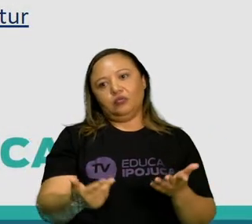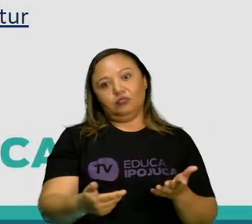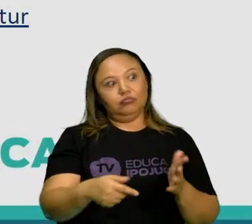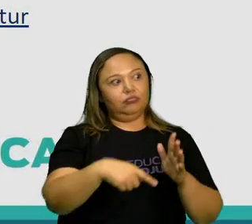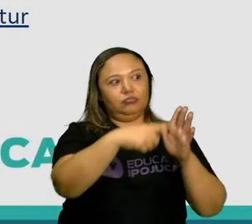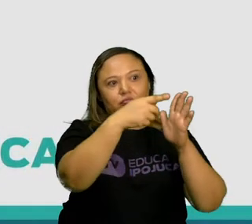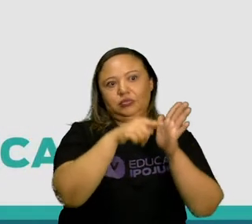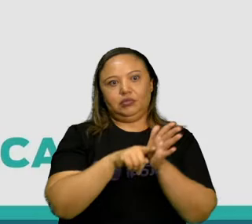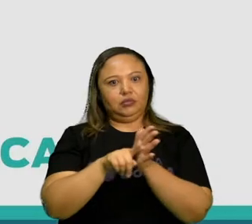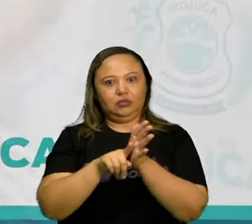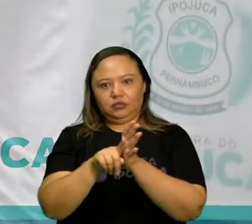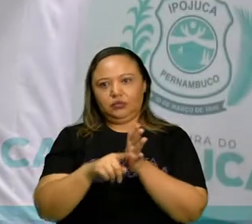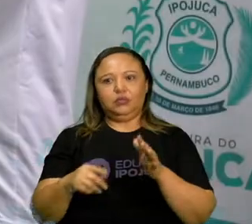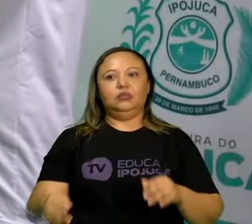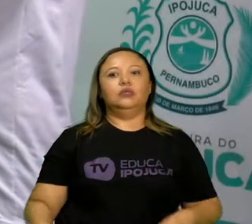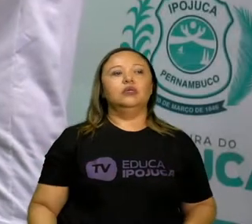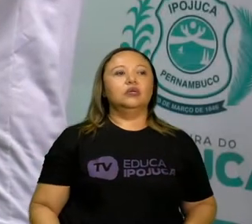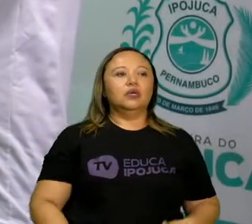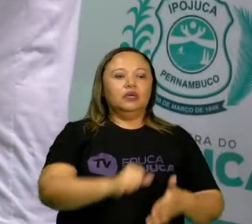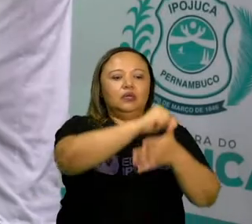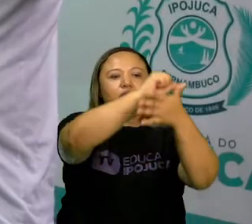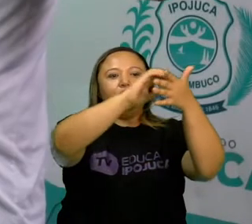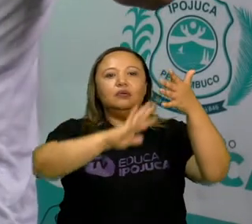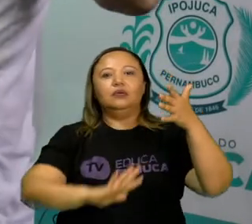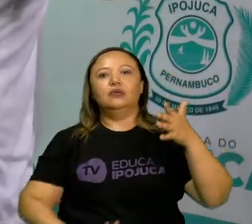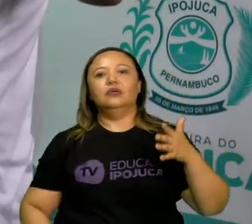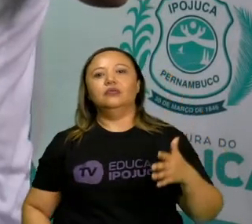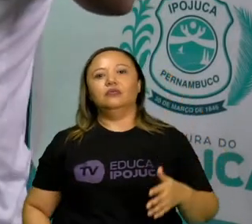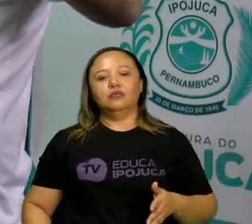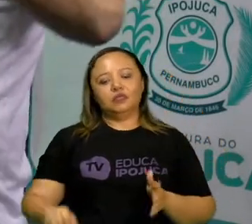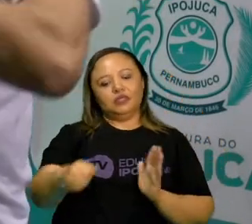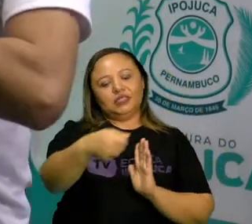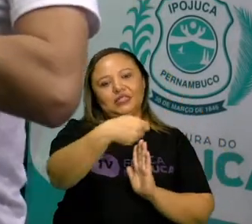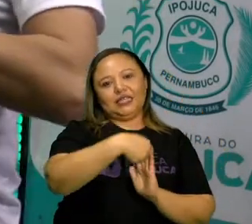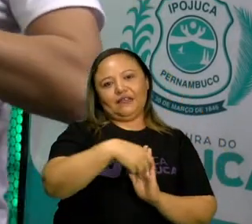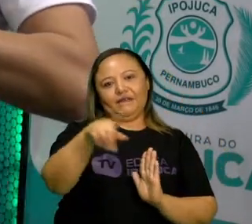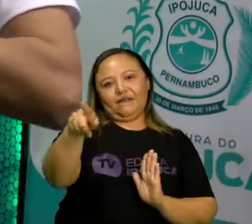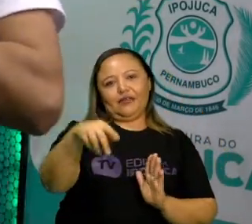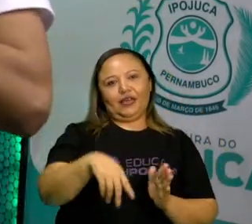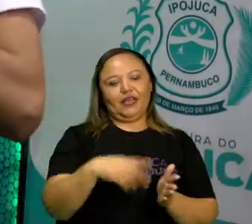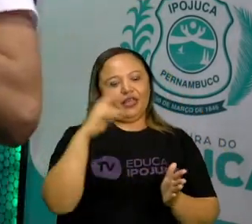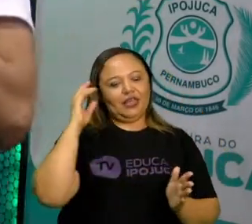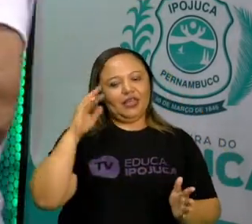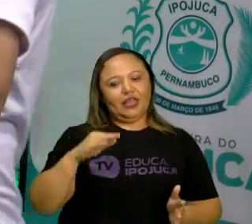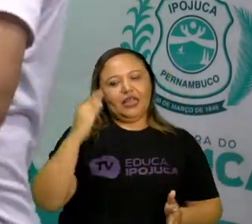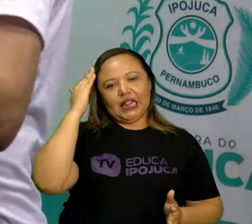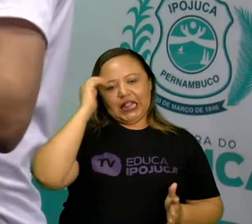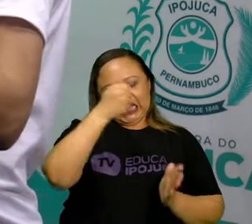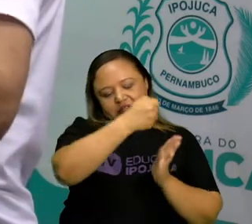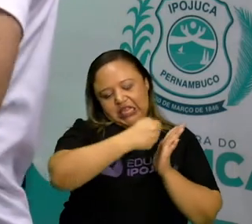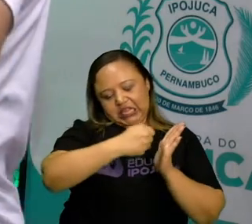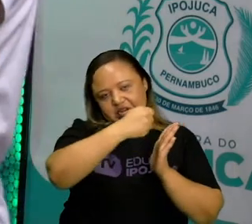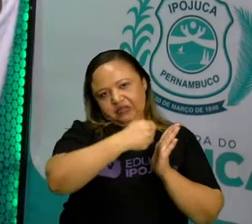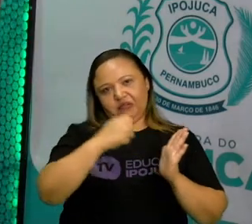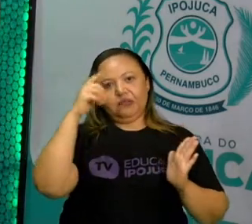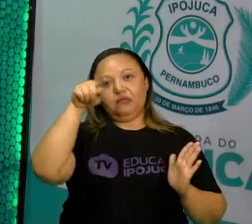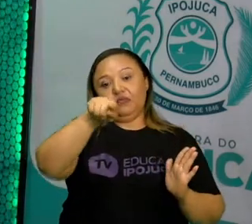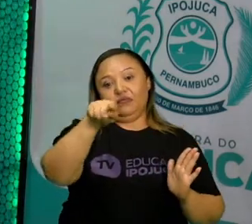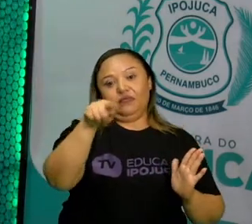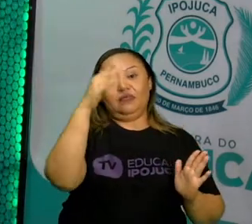referências desse material beleza e o nosso desafio é você fazer um resumo desse material que você viu a